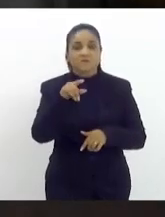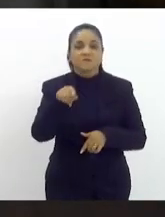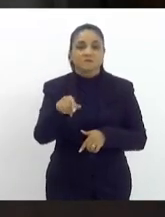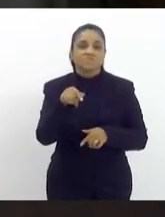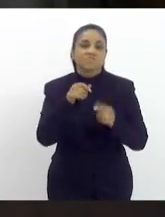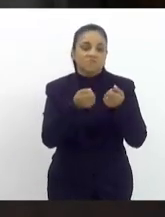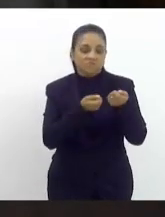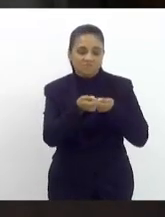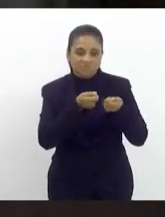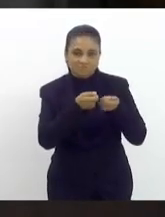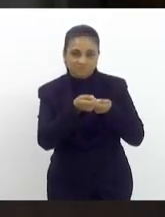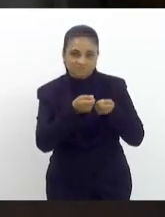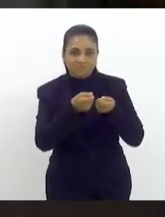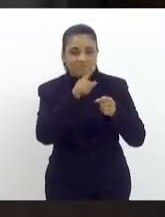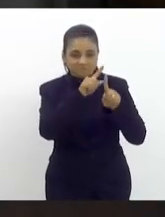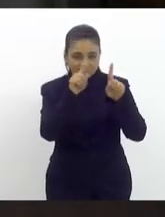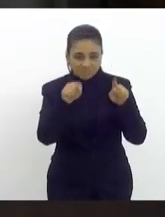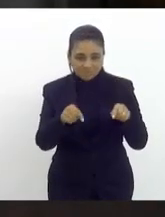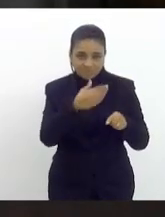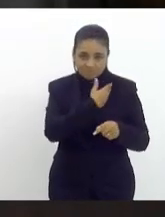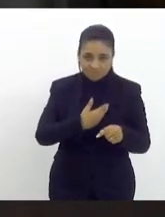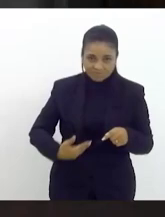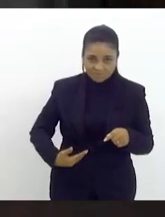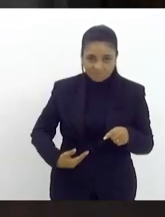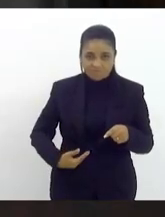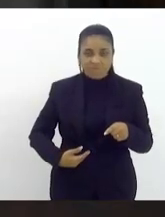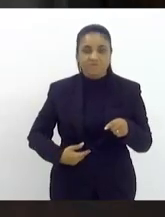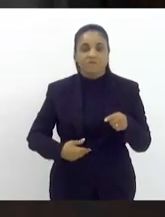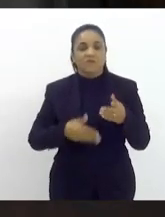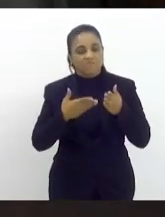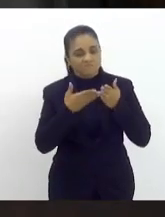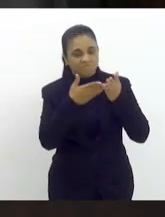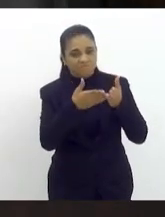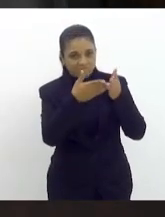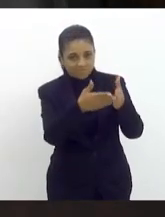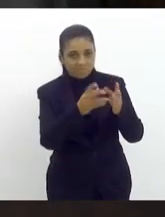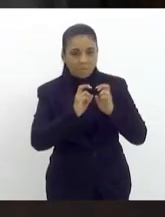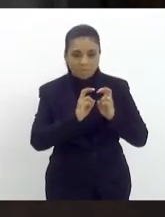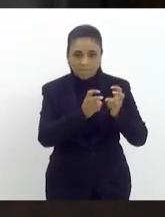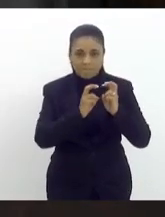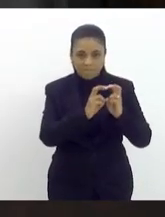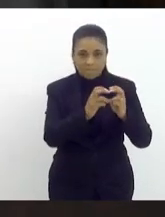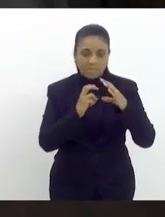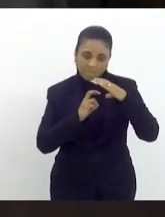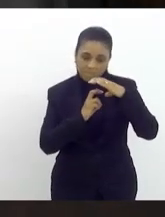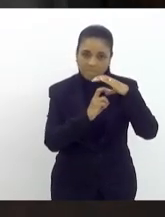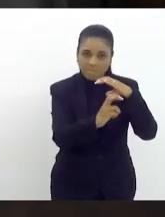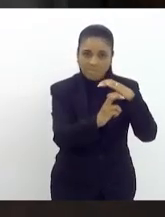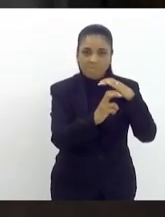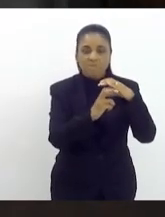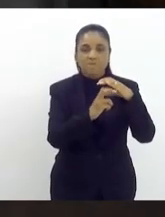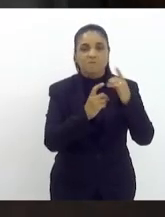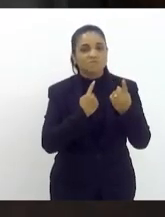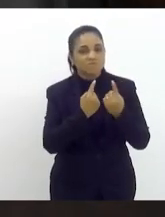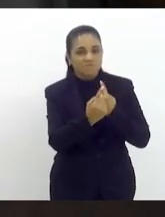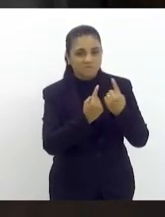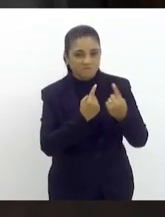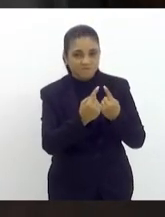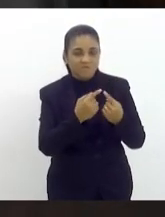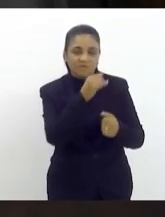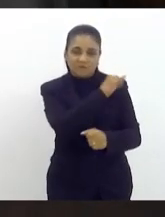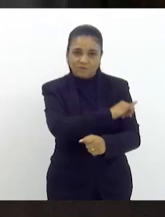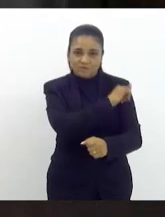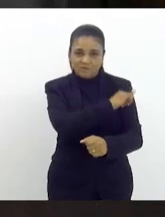Públicos Concedidos de Transporte Aquaviário, Ferroviário e Metroviário e de Rodovias do Estado do Rio de